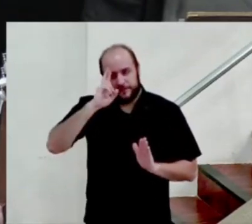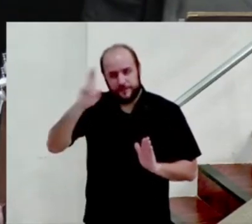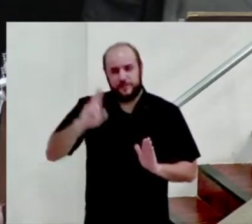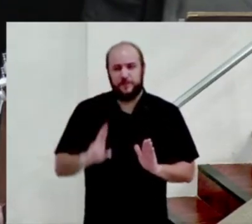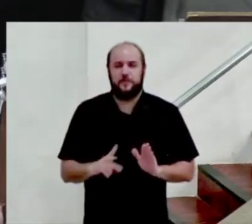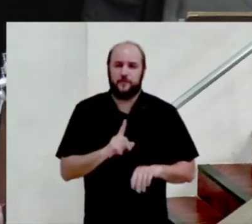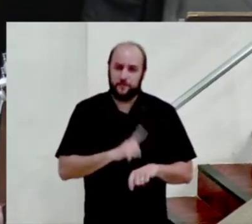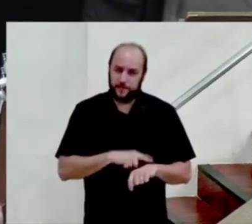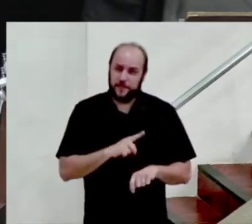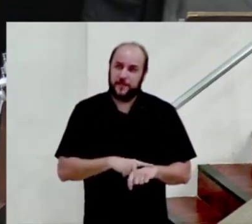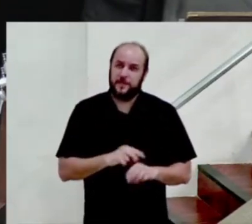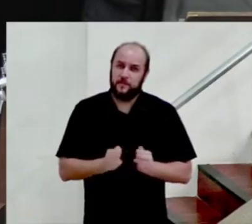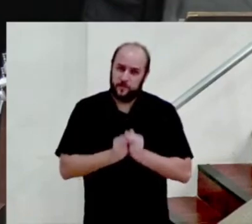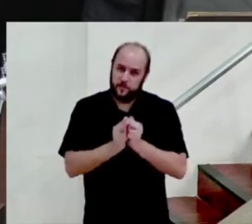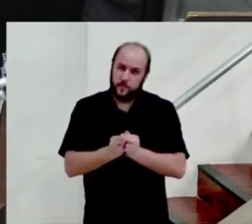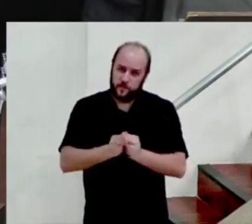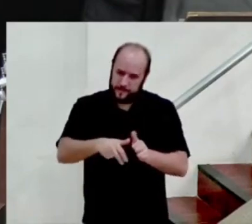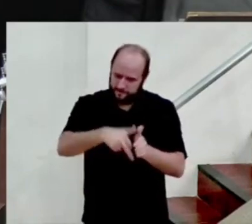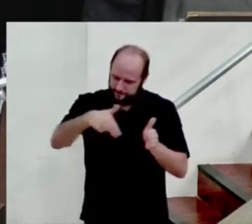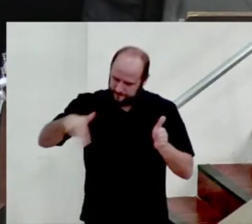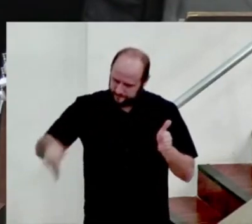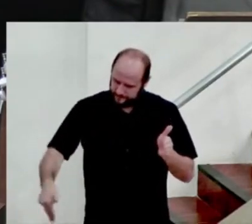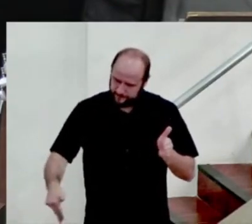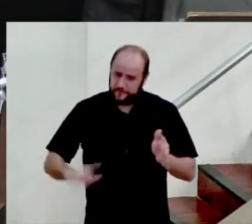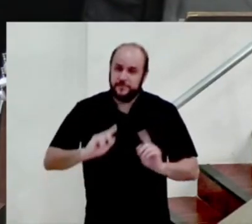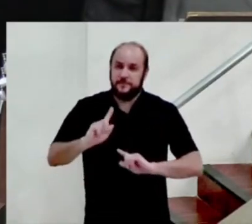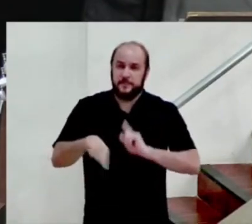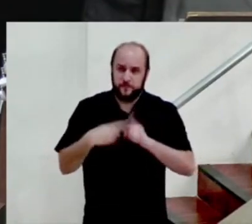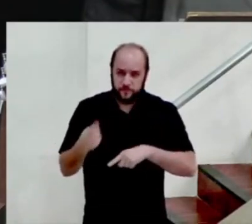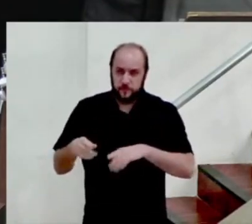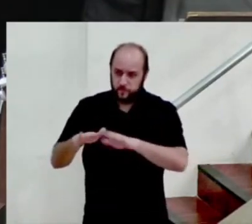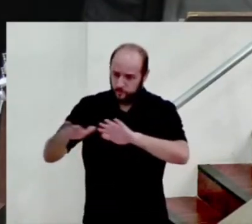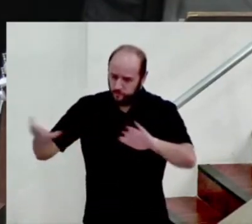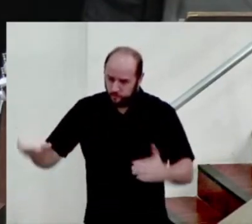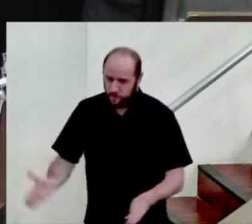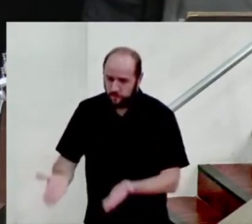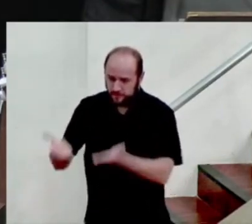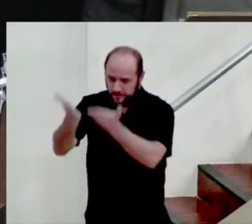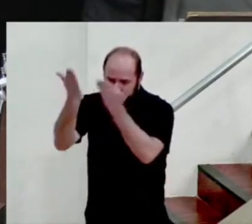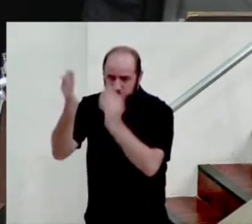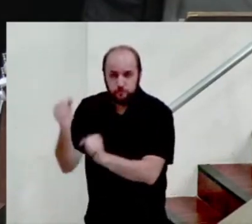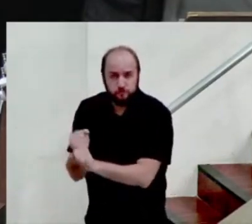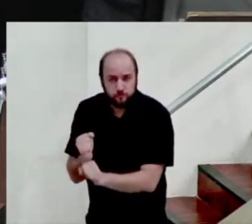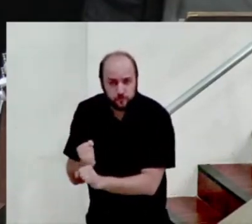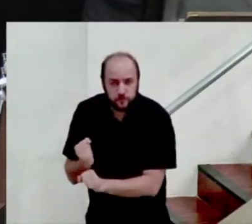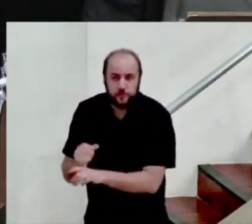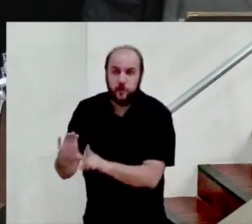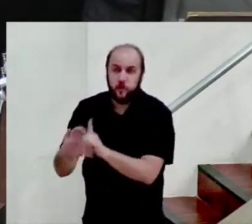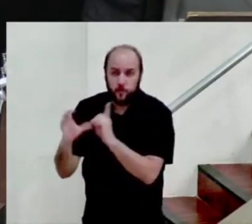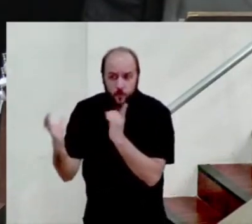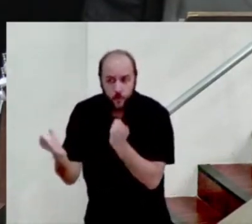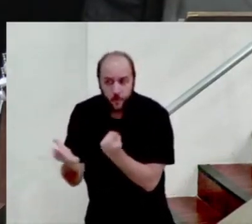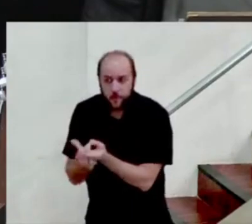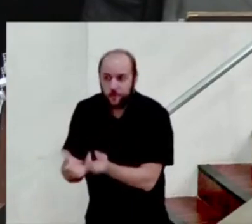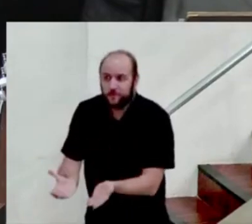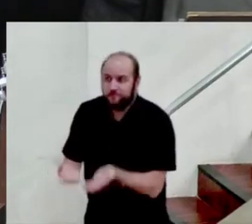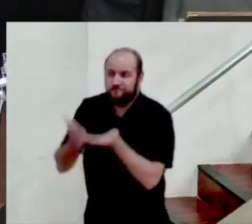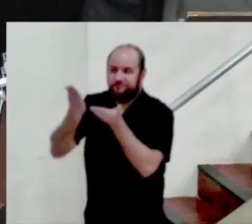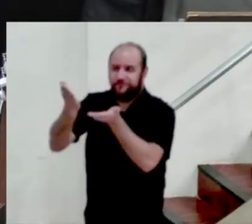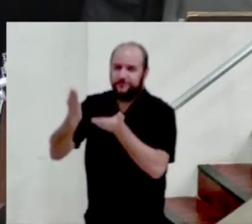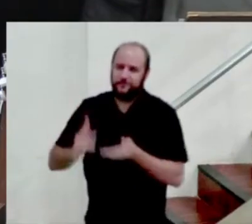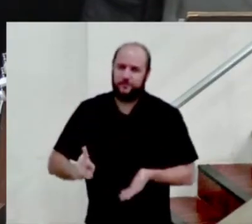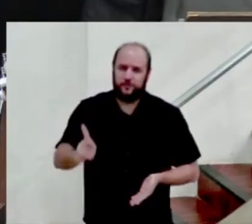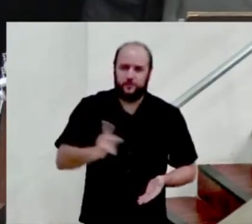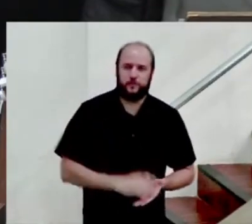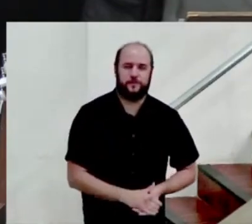Noé sairia, e então construiria um altar, e então o culto ao Senhor seria preservado. Mais